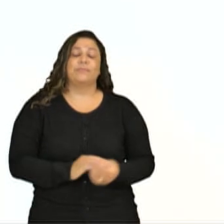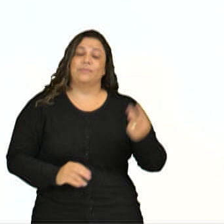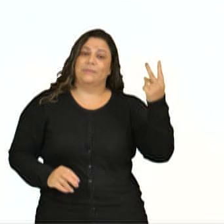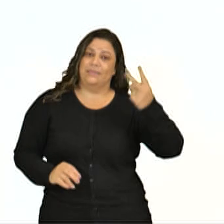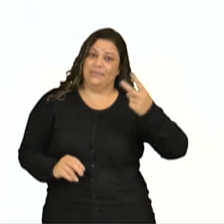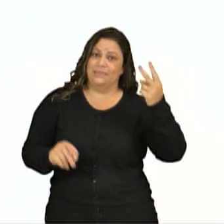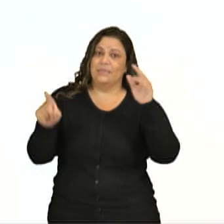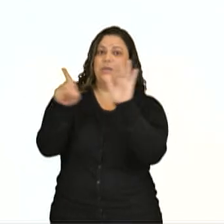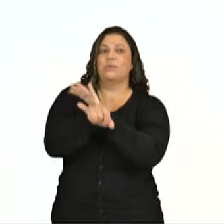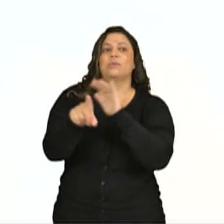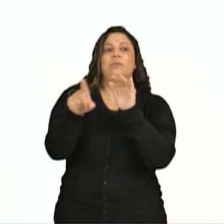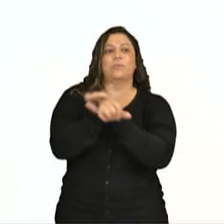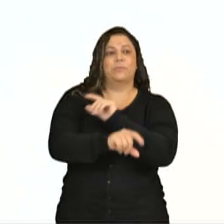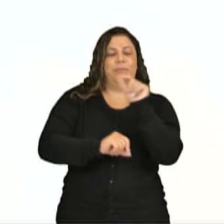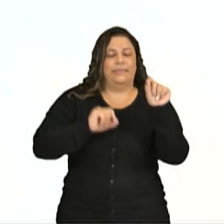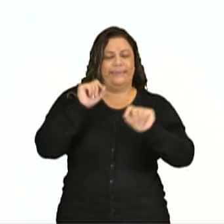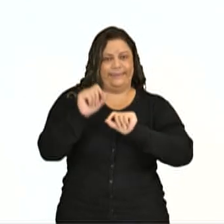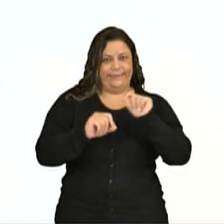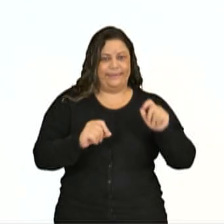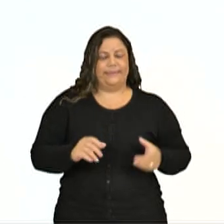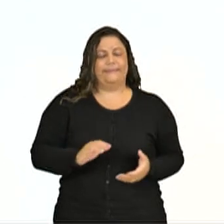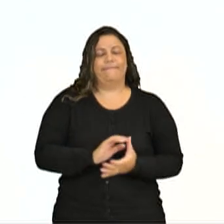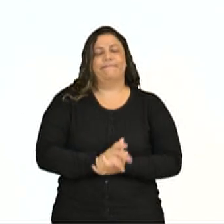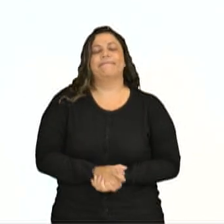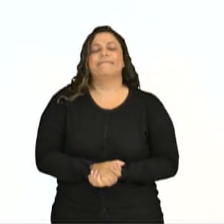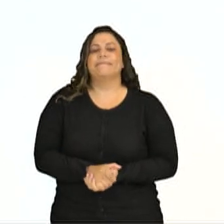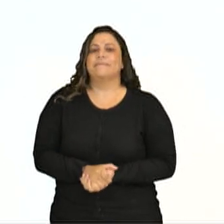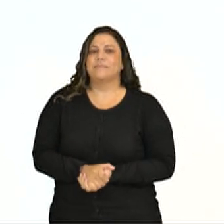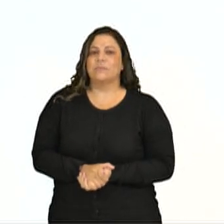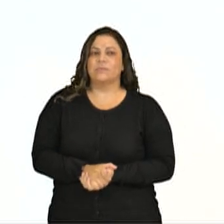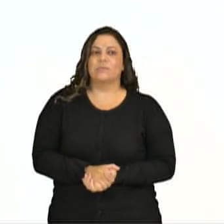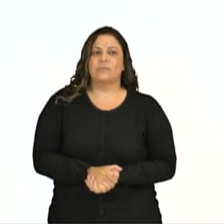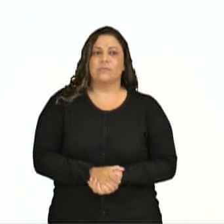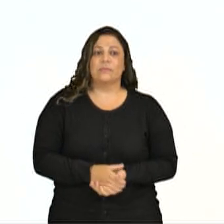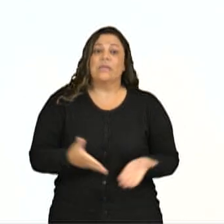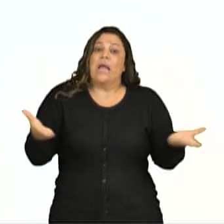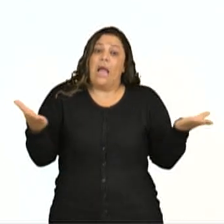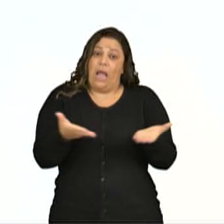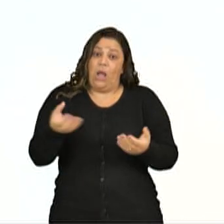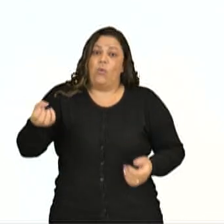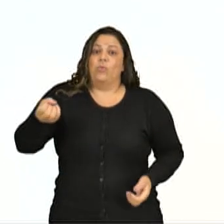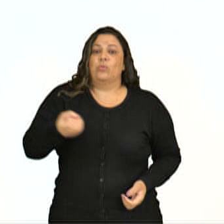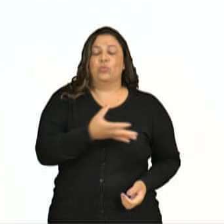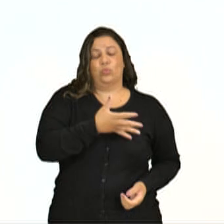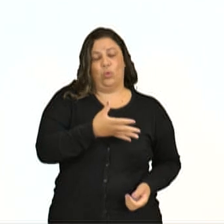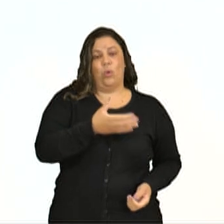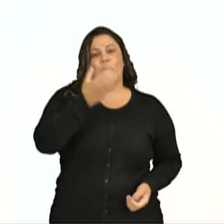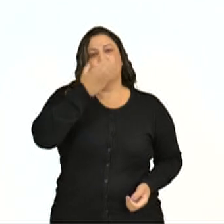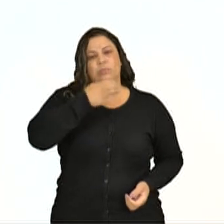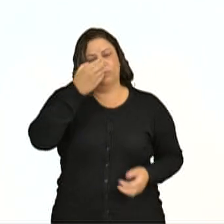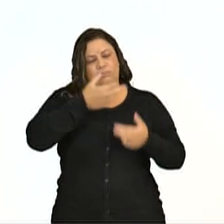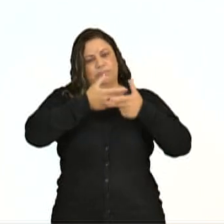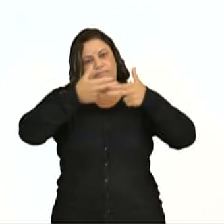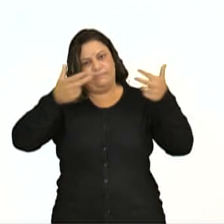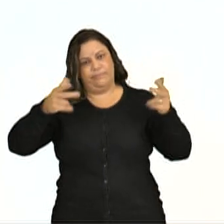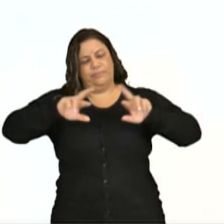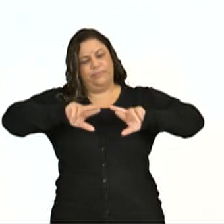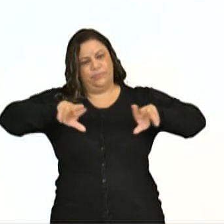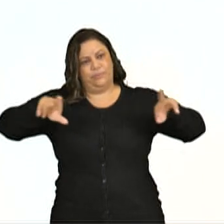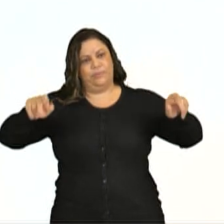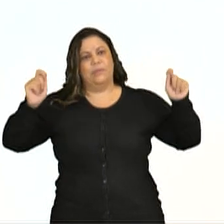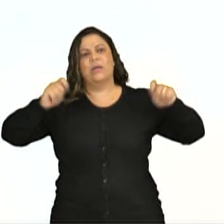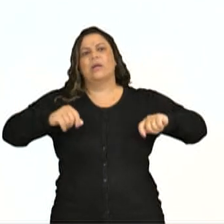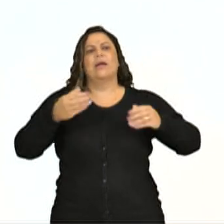Segundo quiz nosso, então, segundo exercício nosso, os atuais smartphones têm sua estrutura e